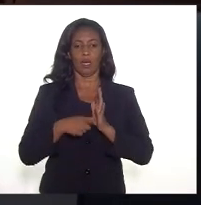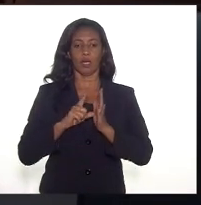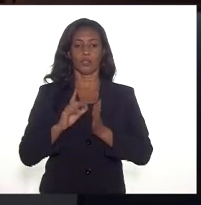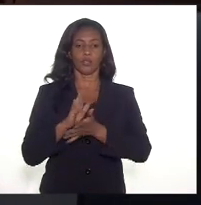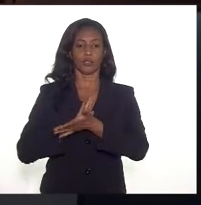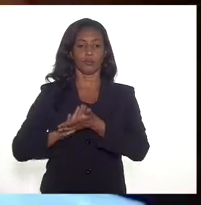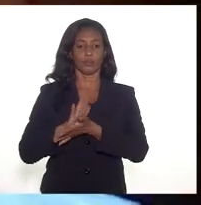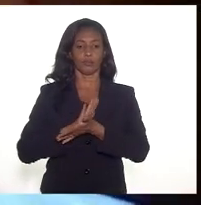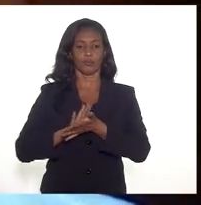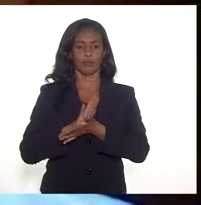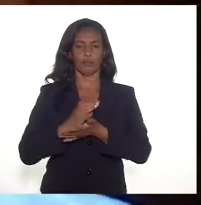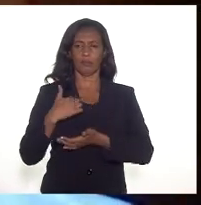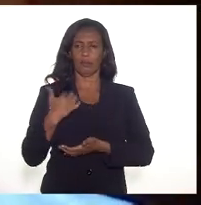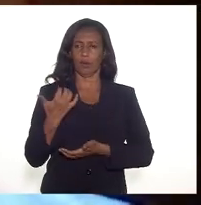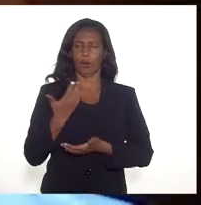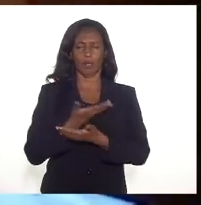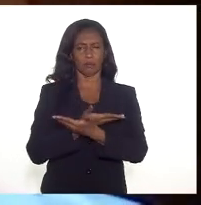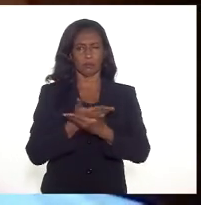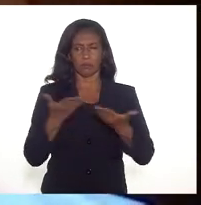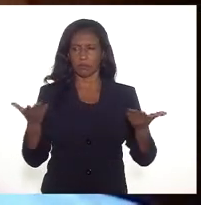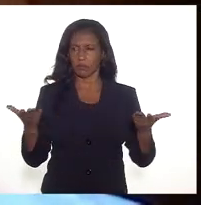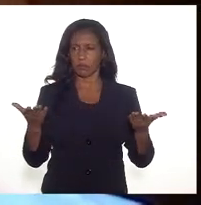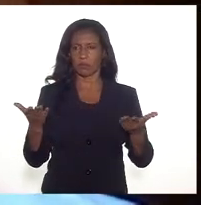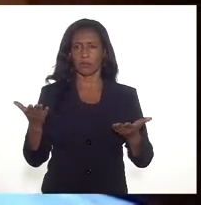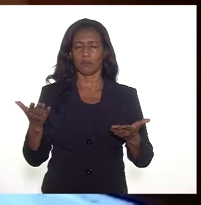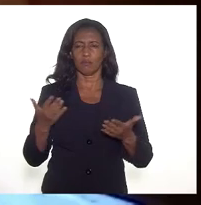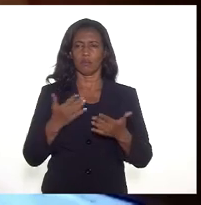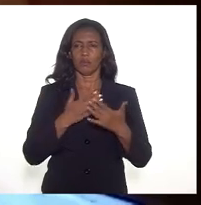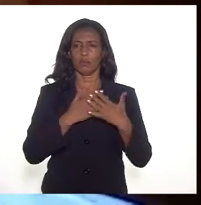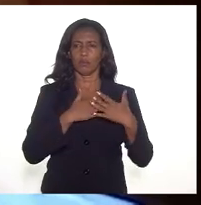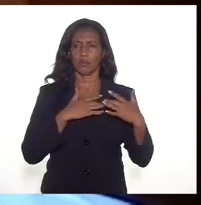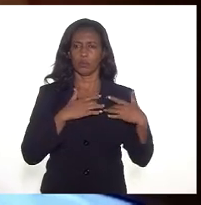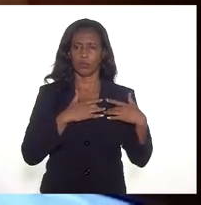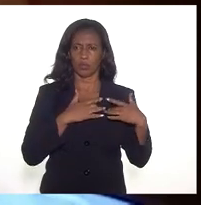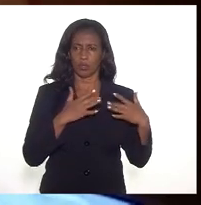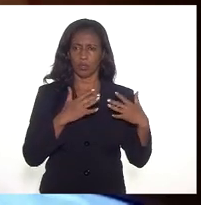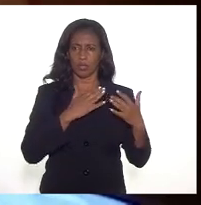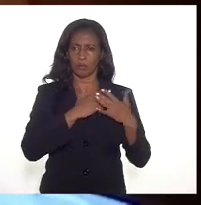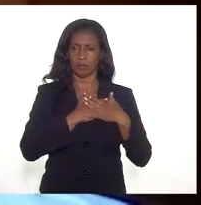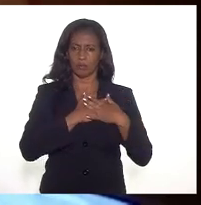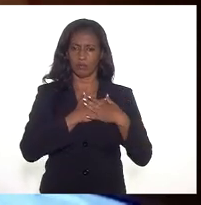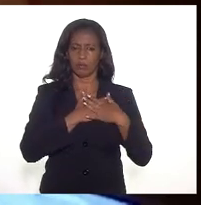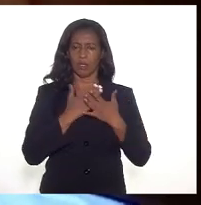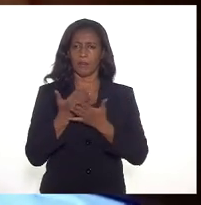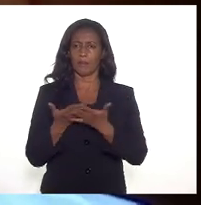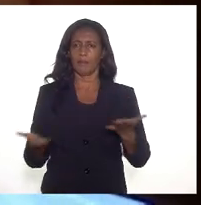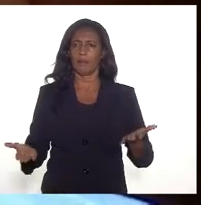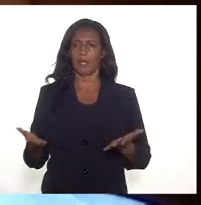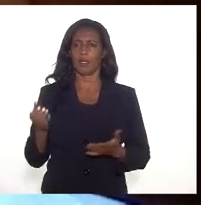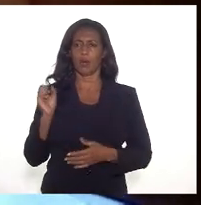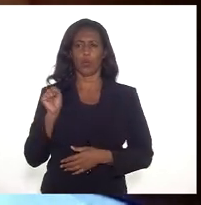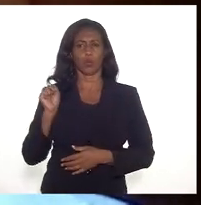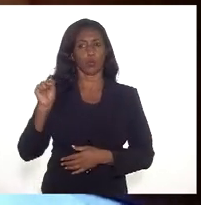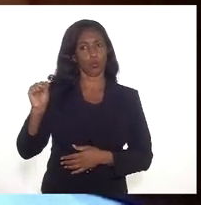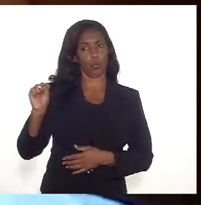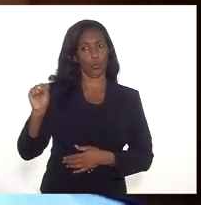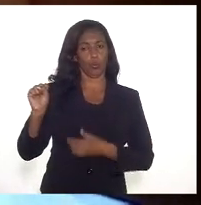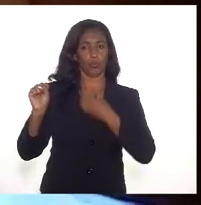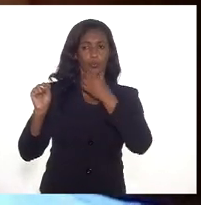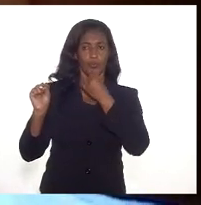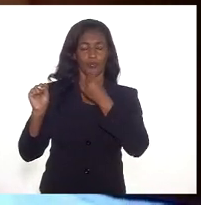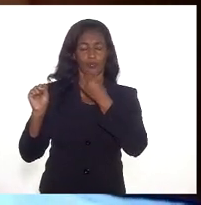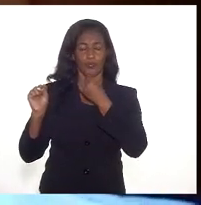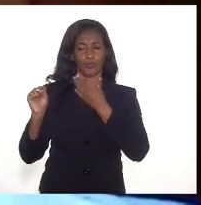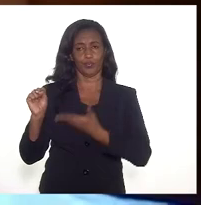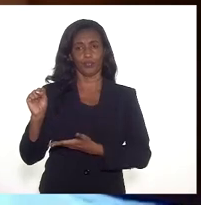quero, como todo mundo aqui, certamente, me solidarizar com o deputado Carlos Macedo, que perdeu o seu sogro. Então, nossa solidariedade à família